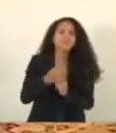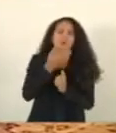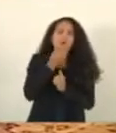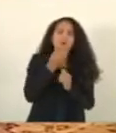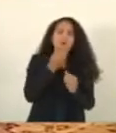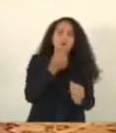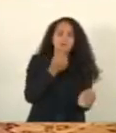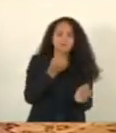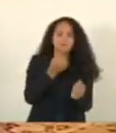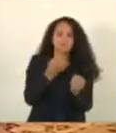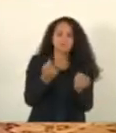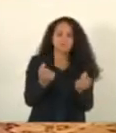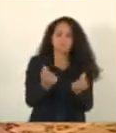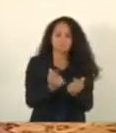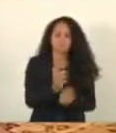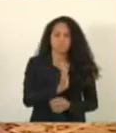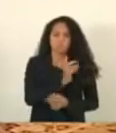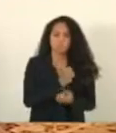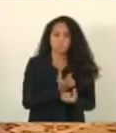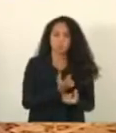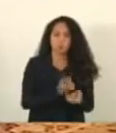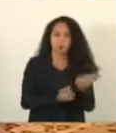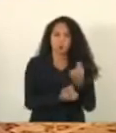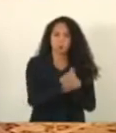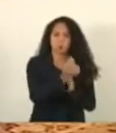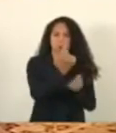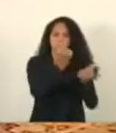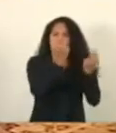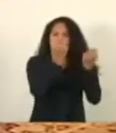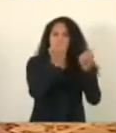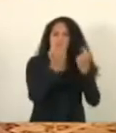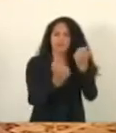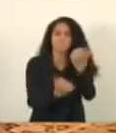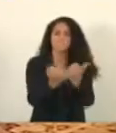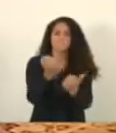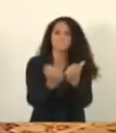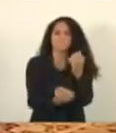multimilionário, mega empresário que produz os carros